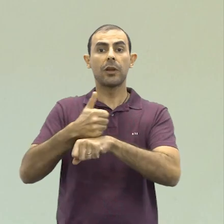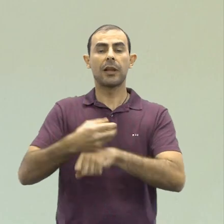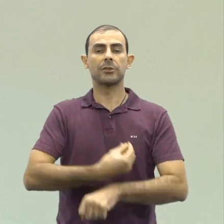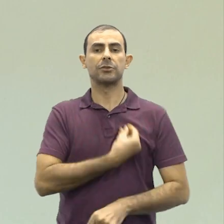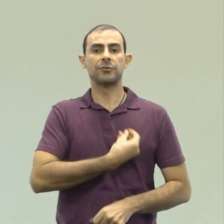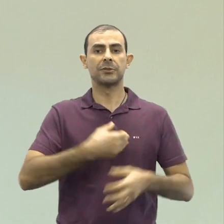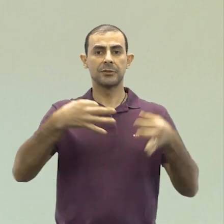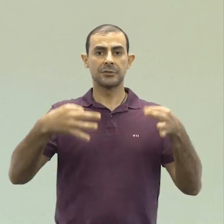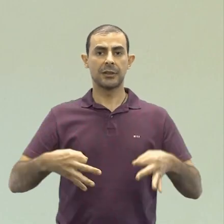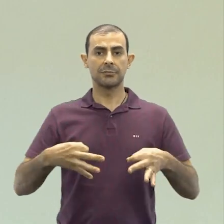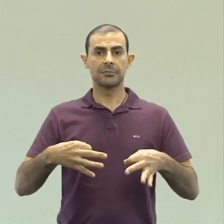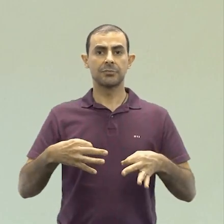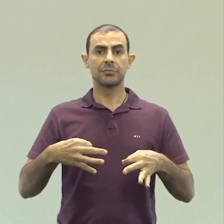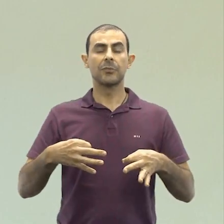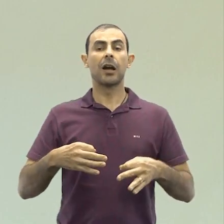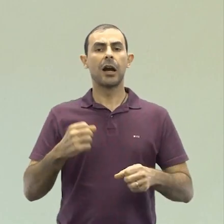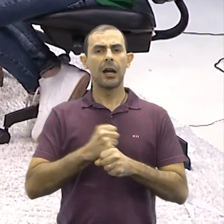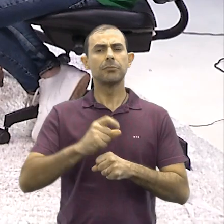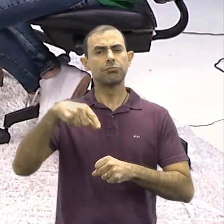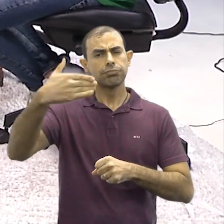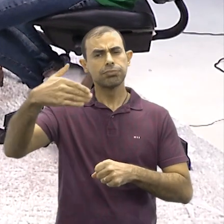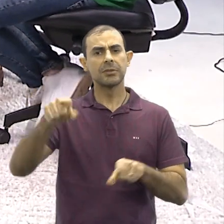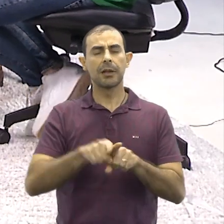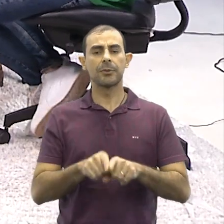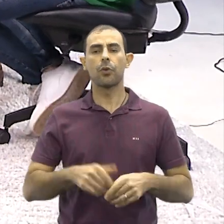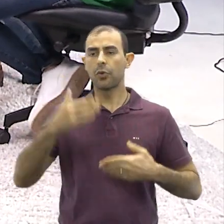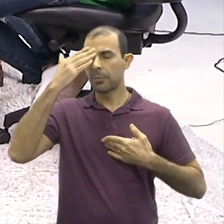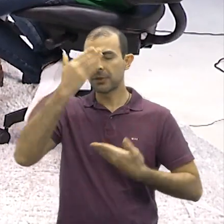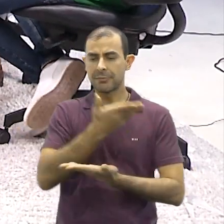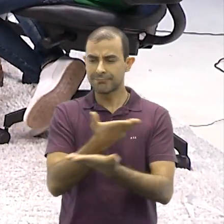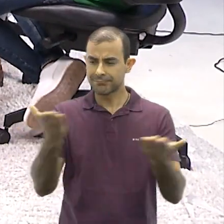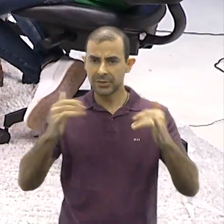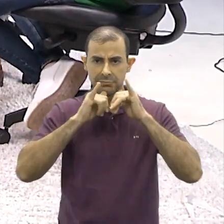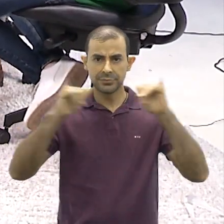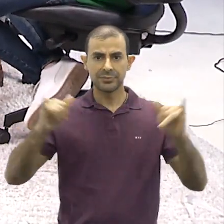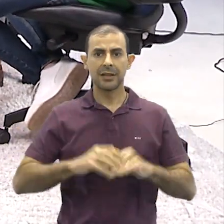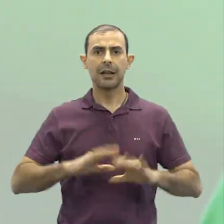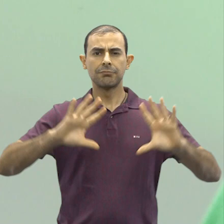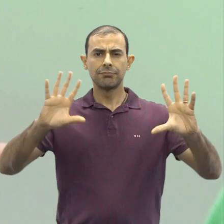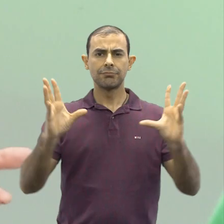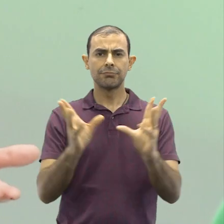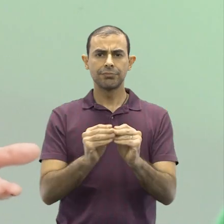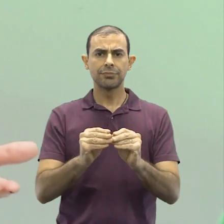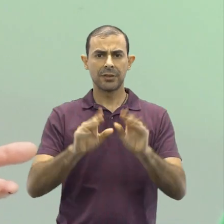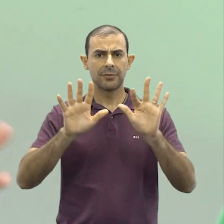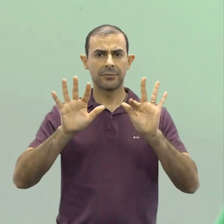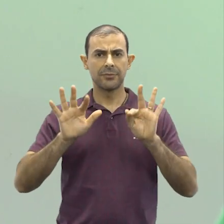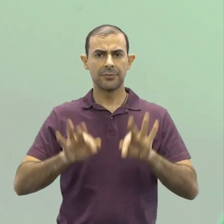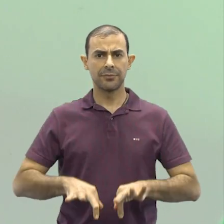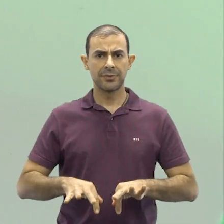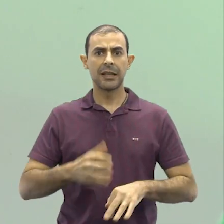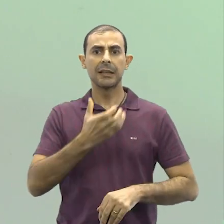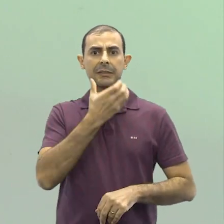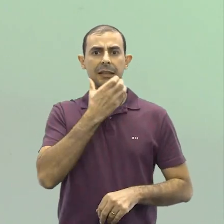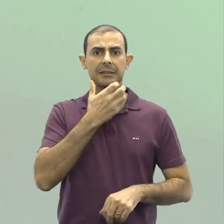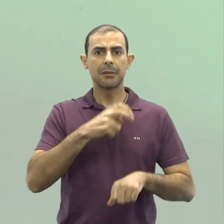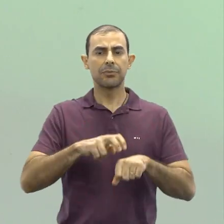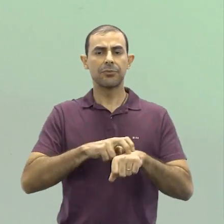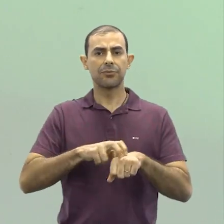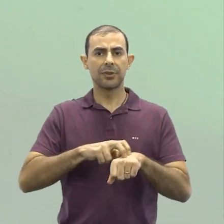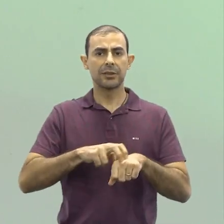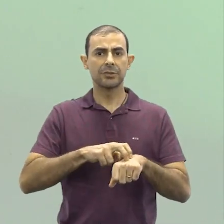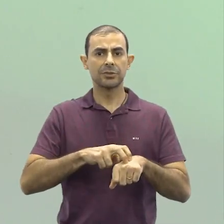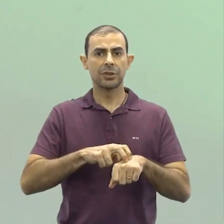só o novo ano, todos os próximos que virão. Bom, obrigada mais uma vez por todas as informações. Nós vamos ficando por aqui com o especial